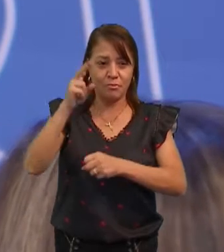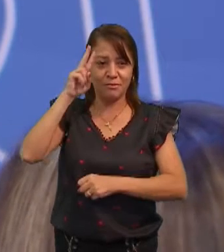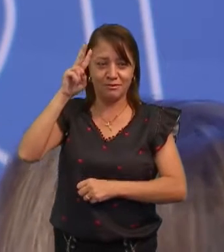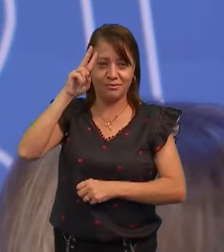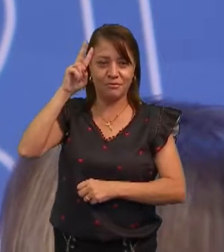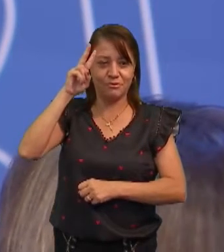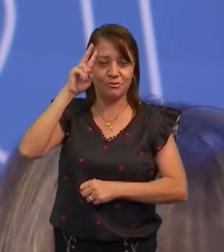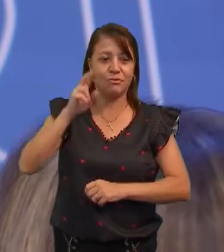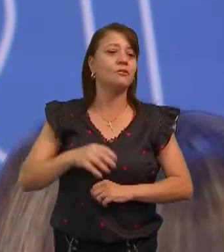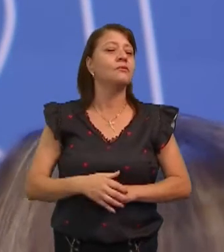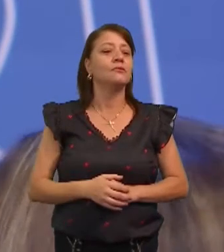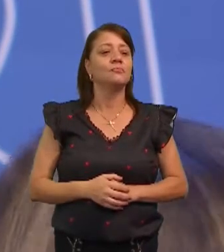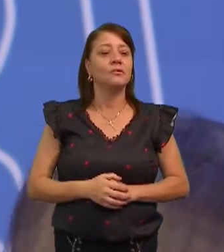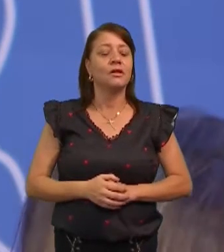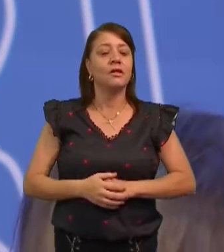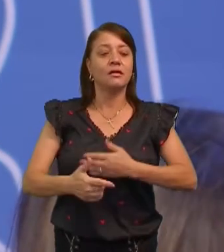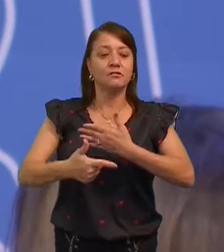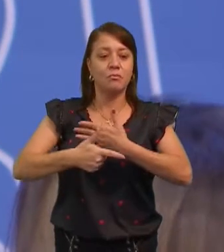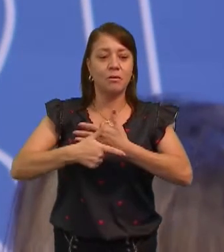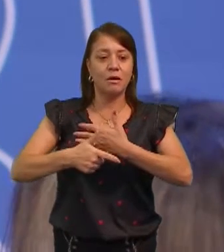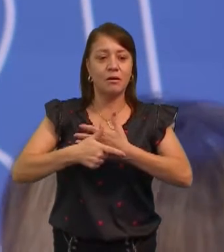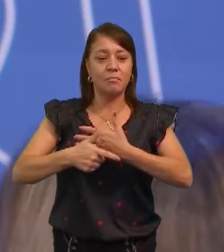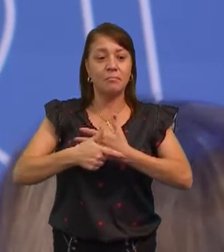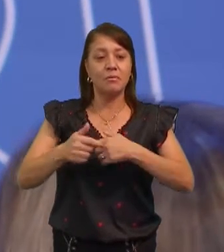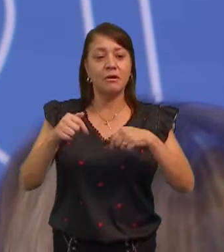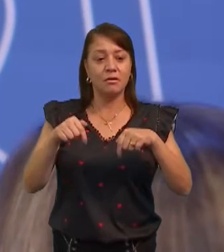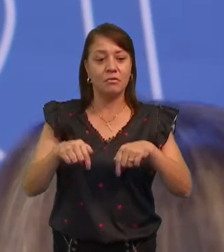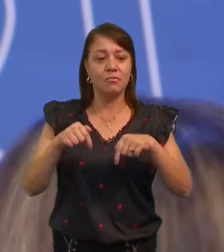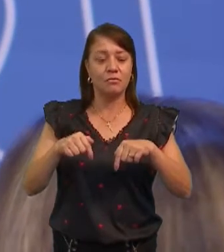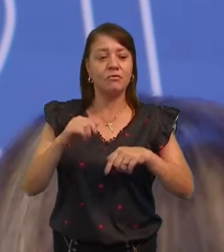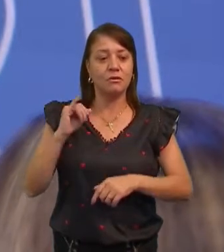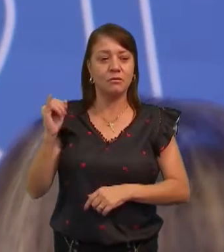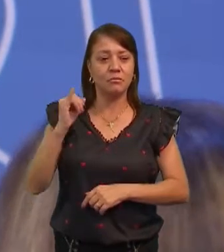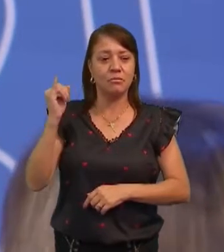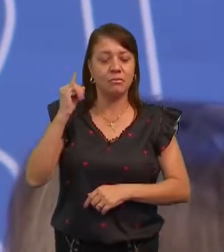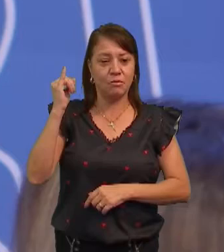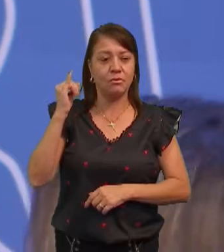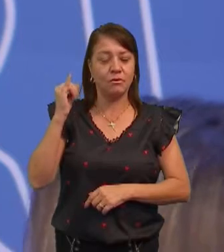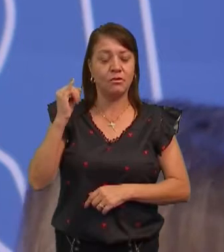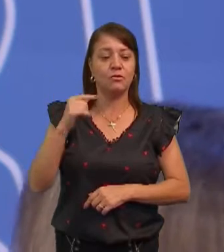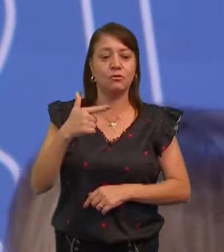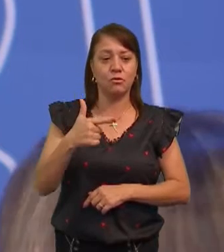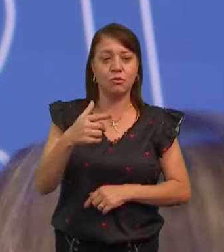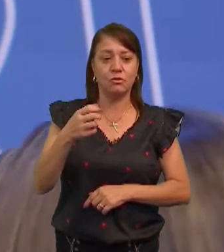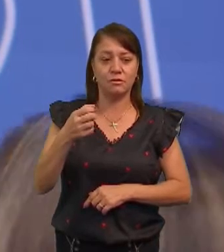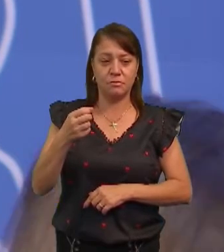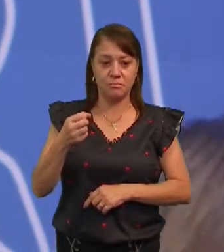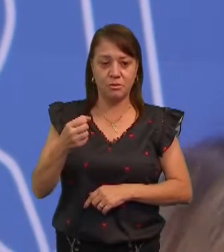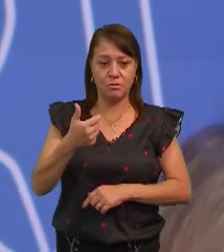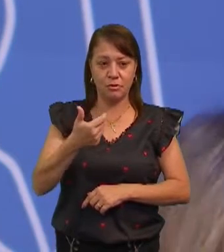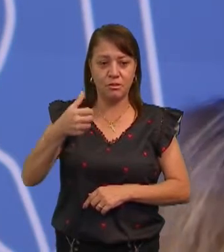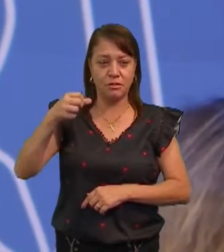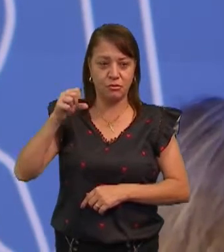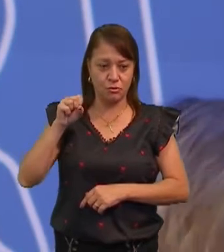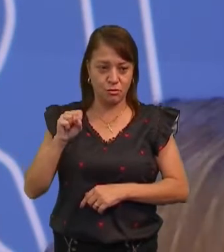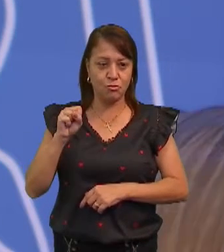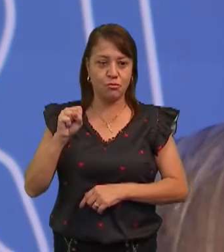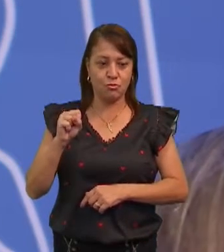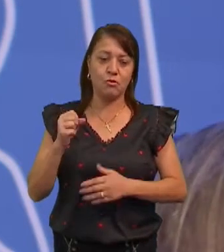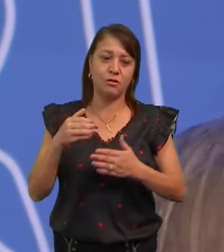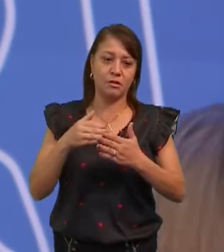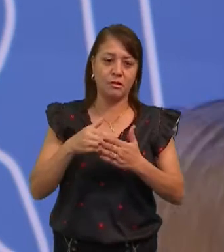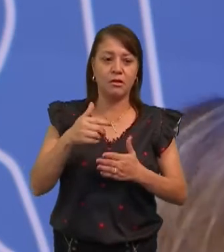falar que eu tive um papel preponderante nesse sentido quando nós nos idos de 2018 2019 e Existiam